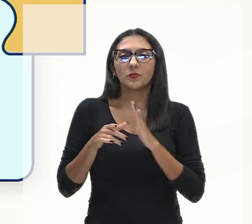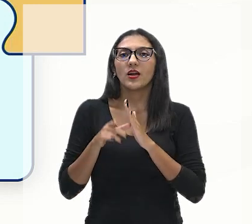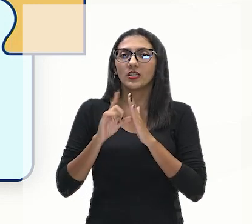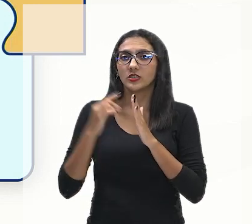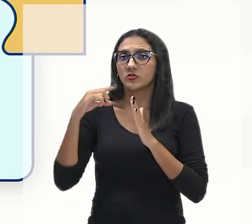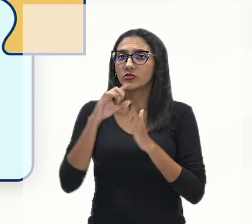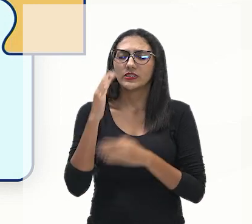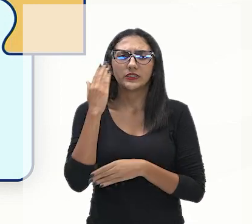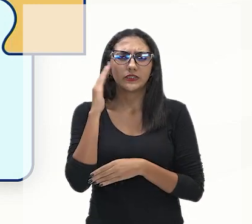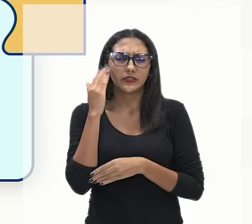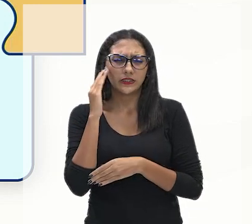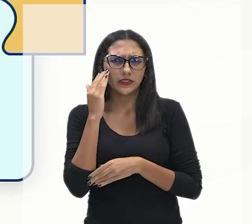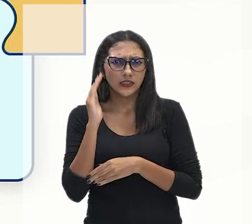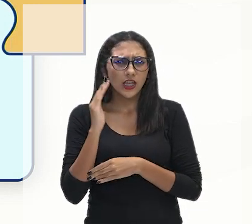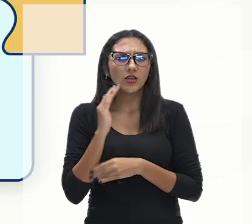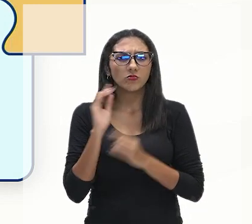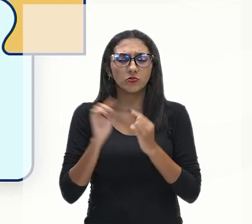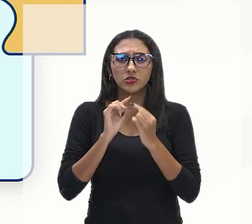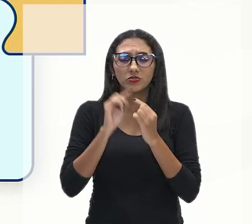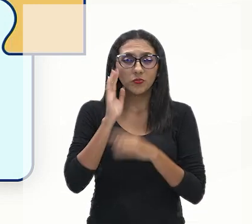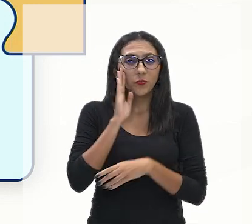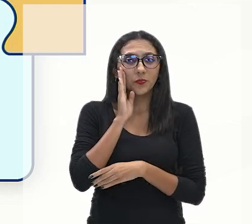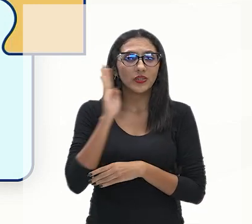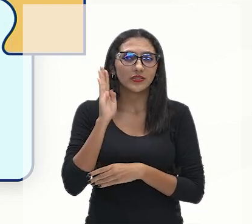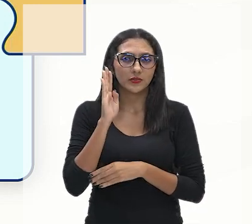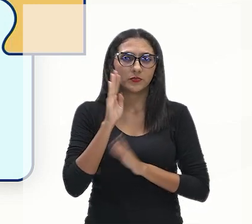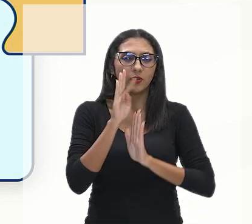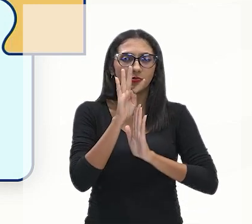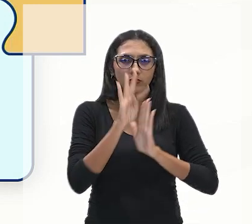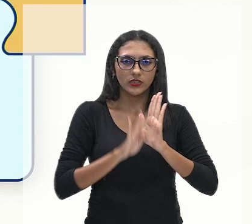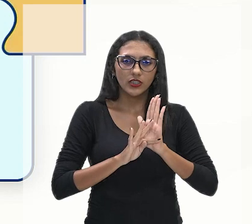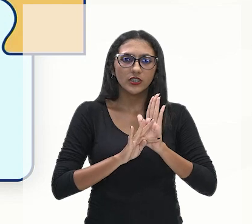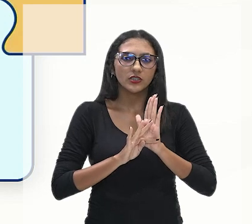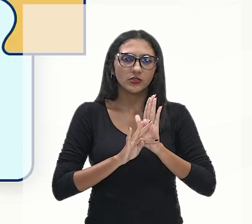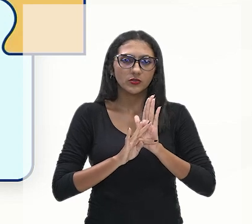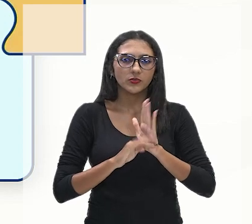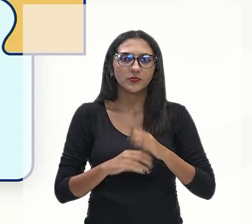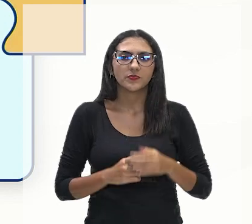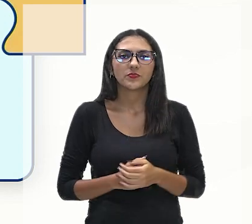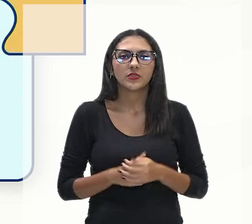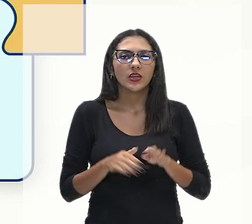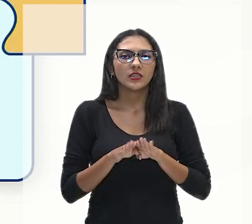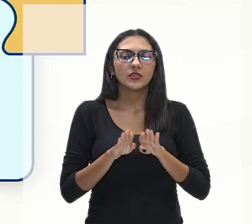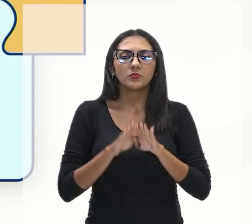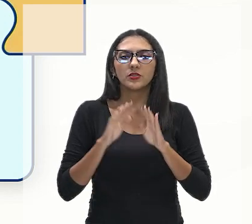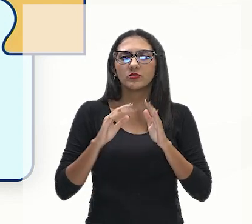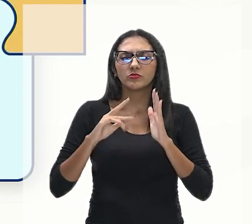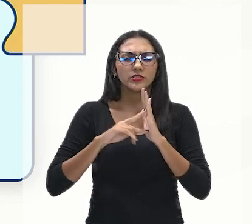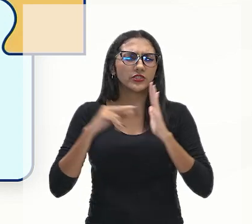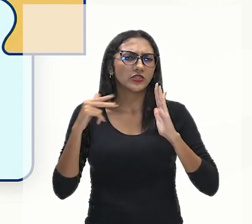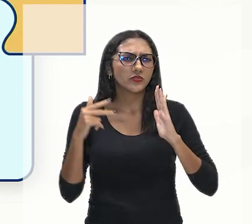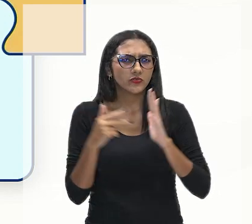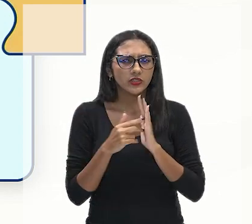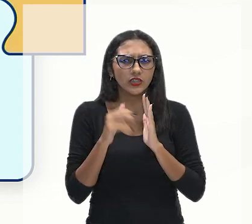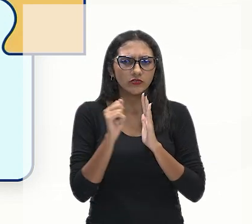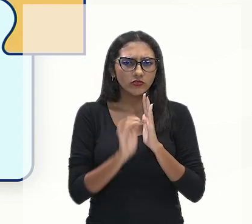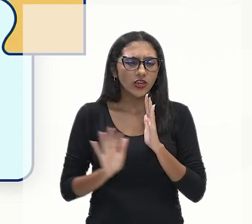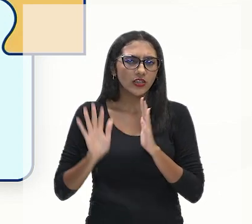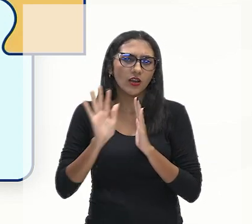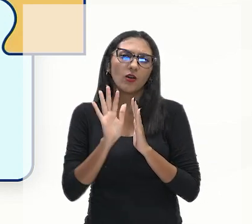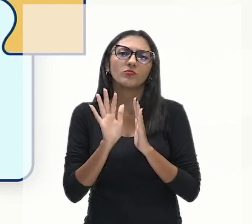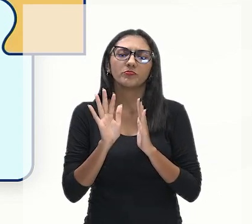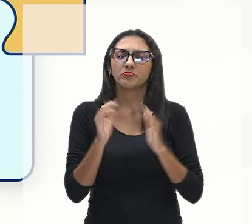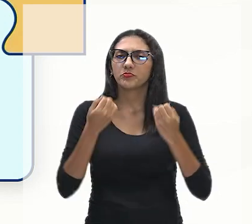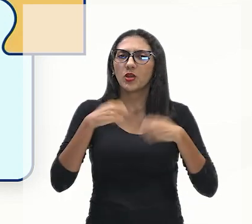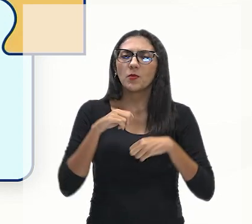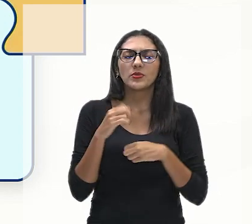o objetivo do texto, meaning, o significado no geral, né? Nós precisamos levar em